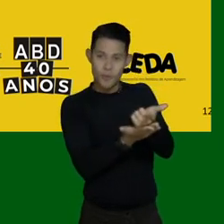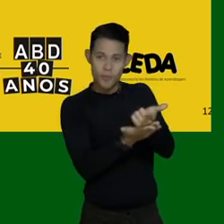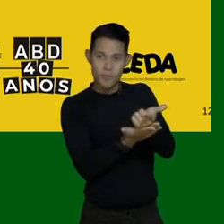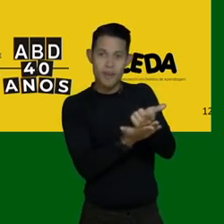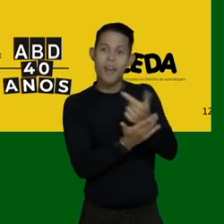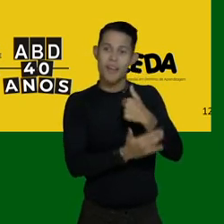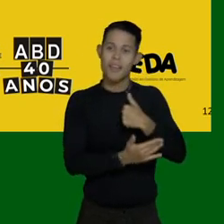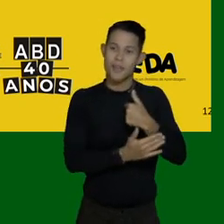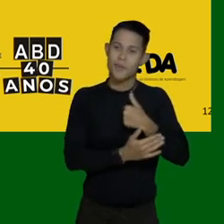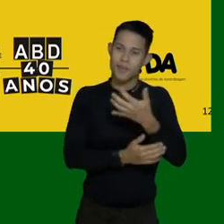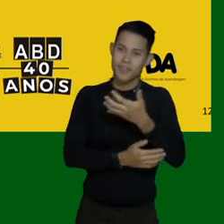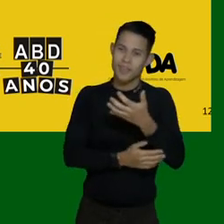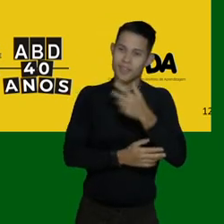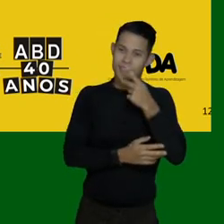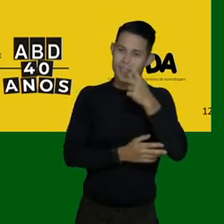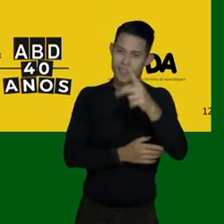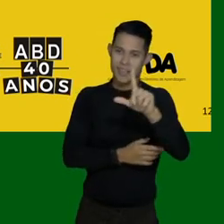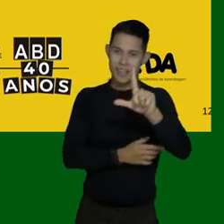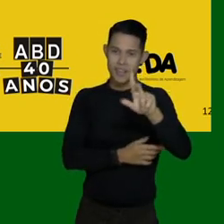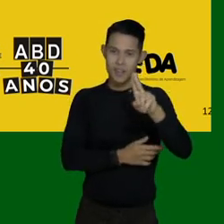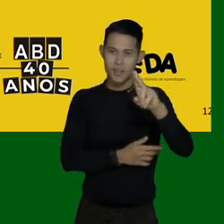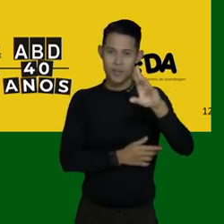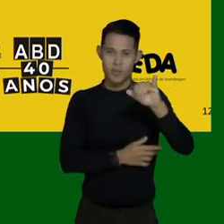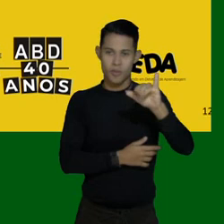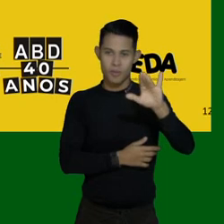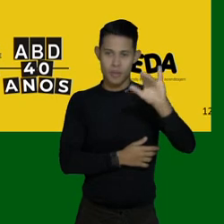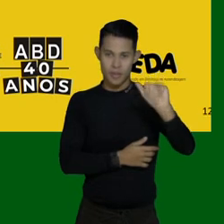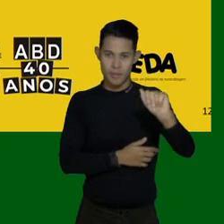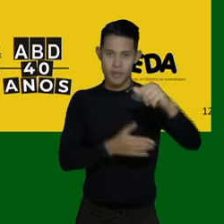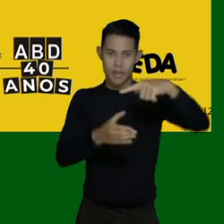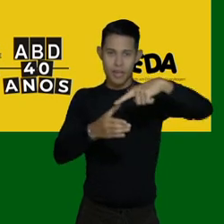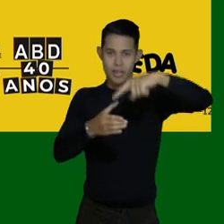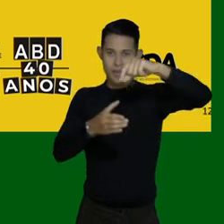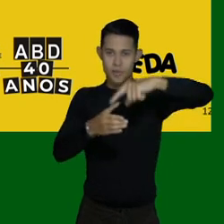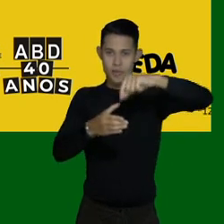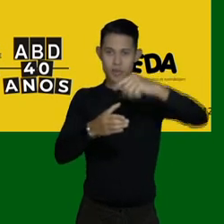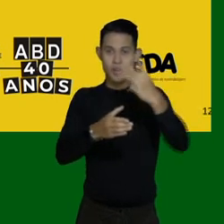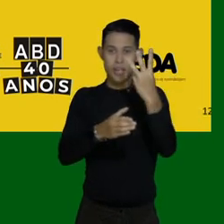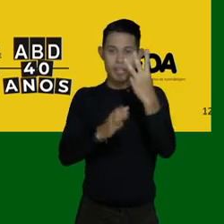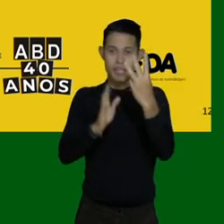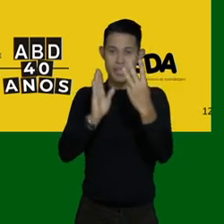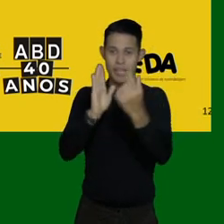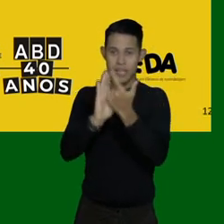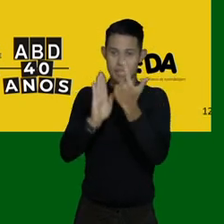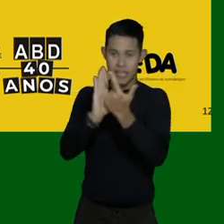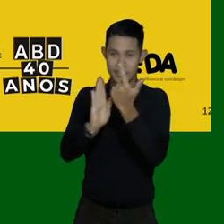falar com a Luciara Lucimara Vamos sortear Três livros nossos para